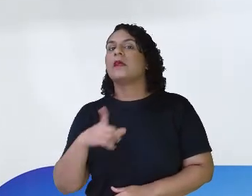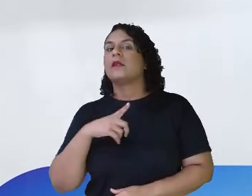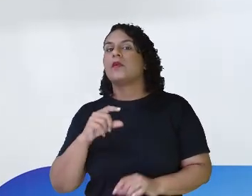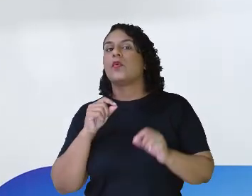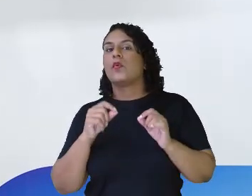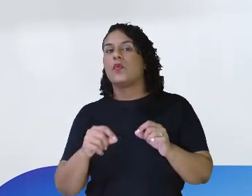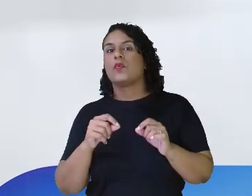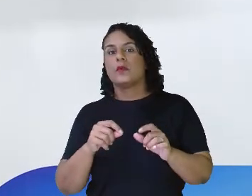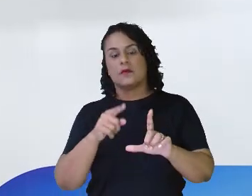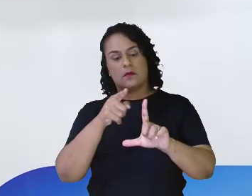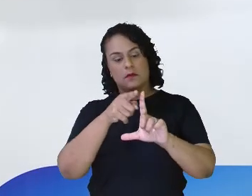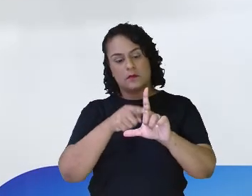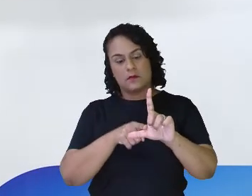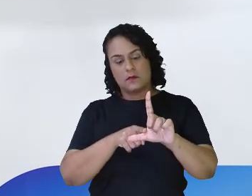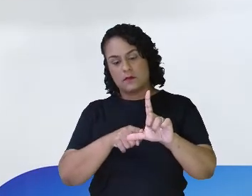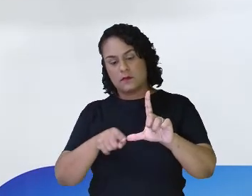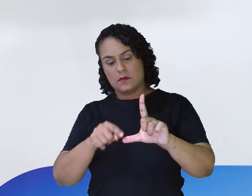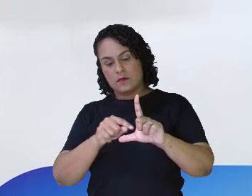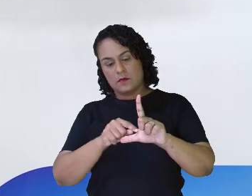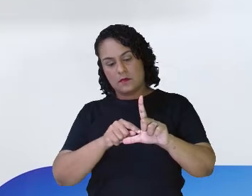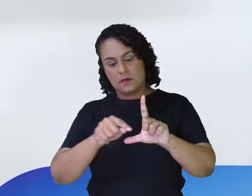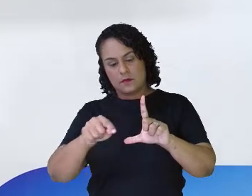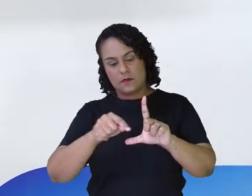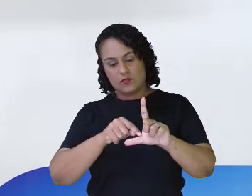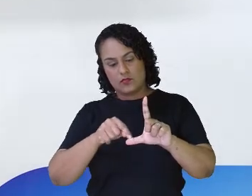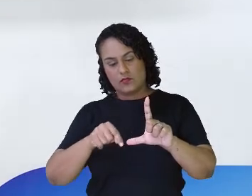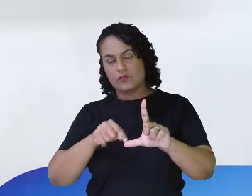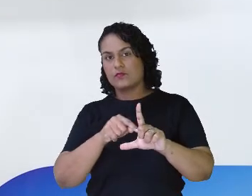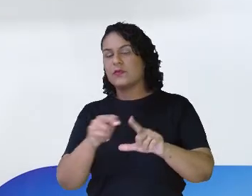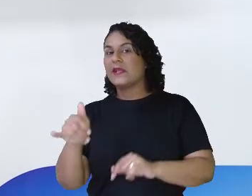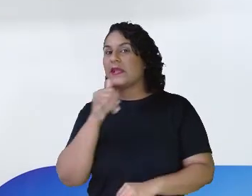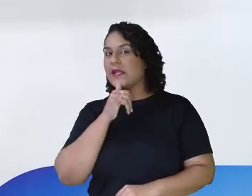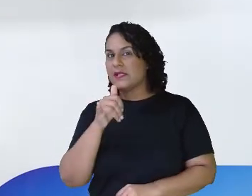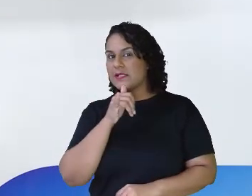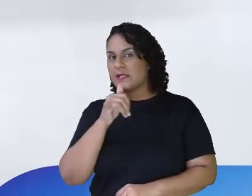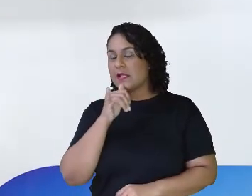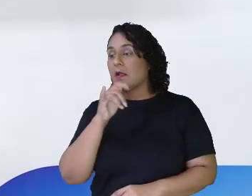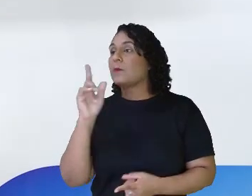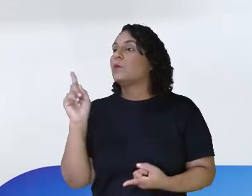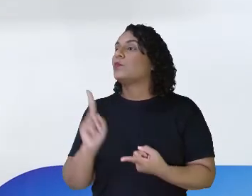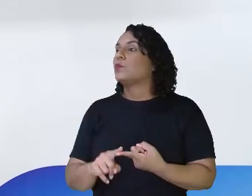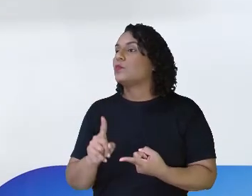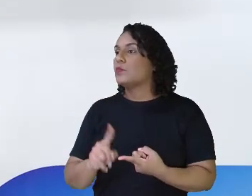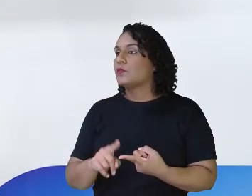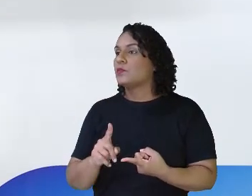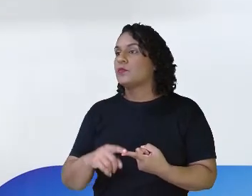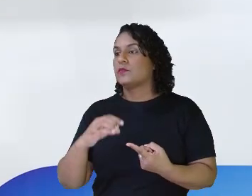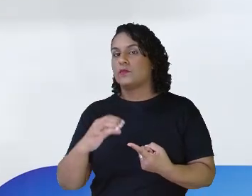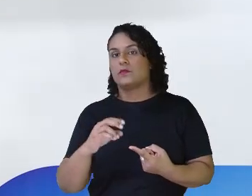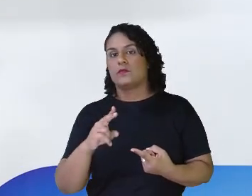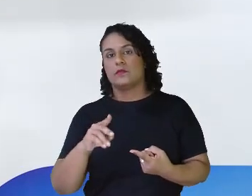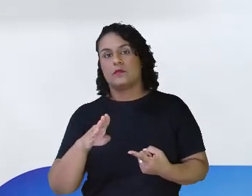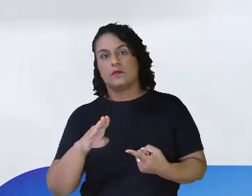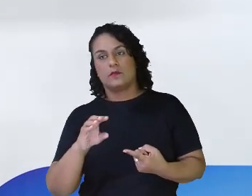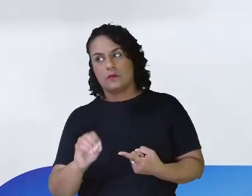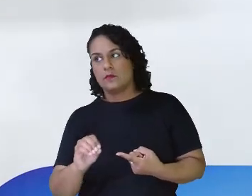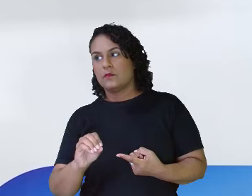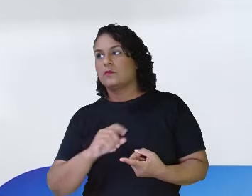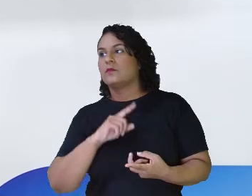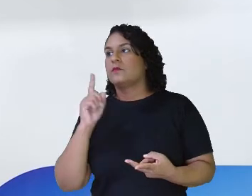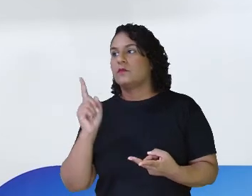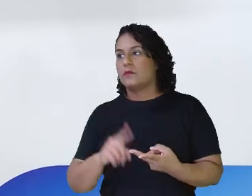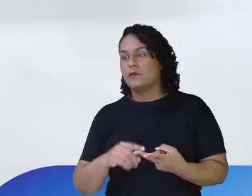Possuem largura, comprimento e altura. São exemplos de sólidos geométricos: cubo,